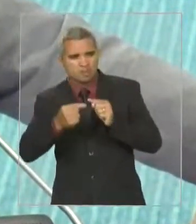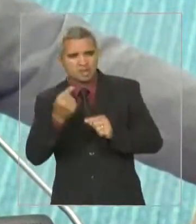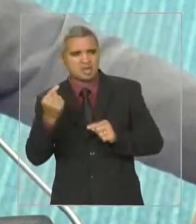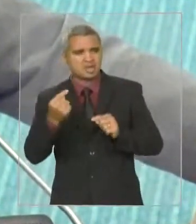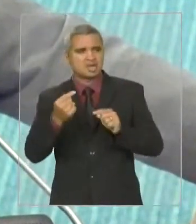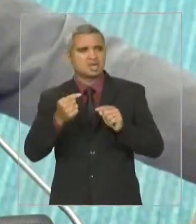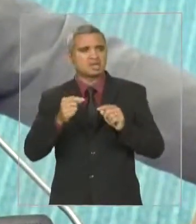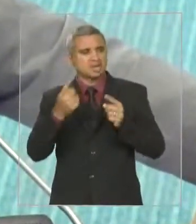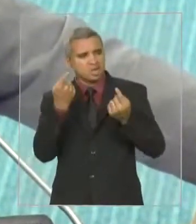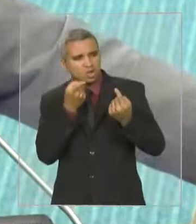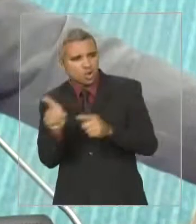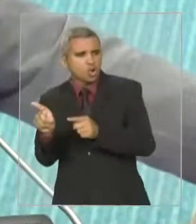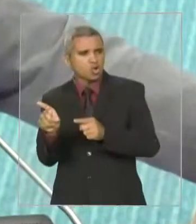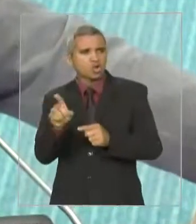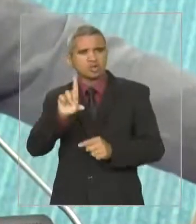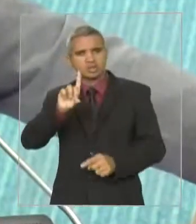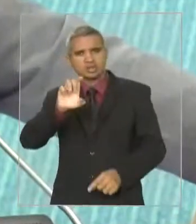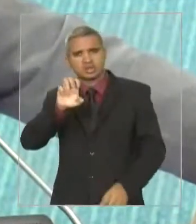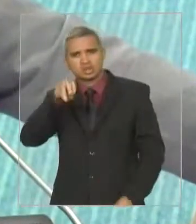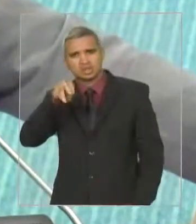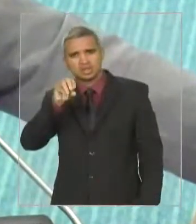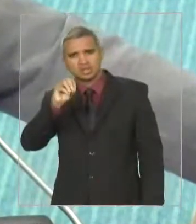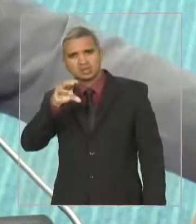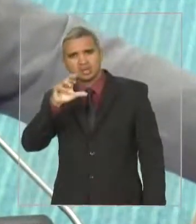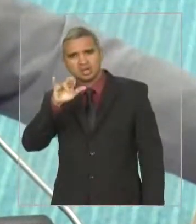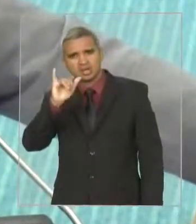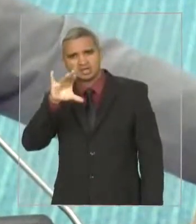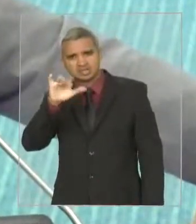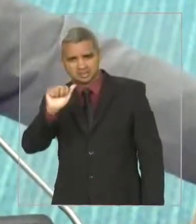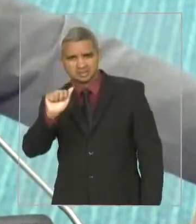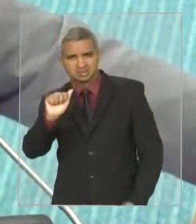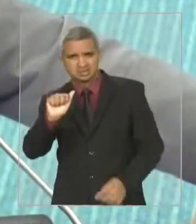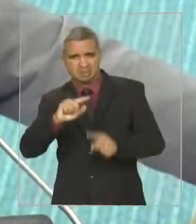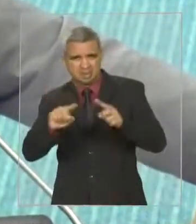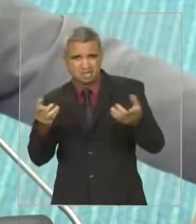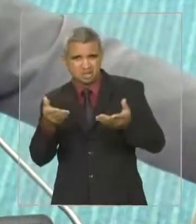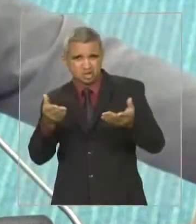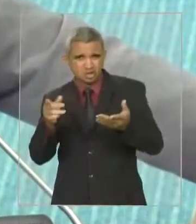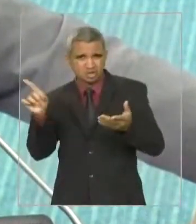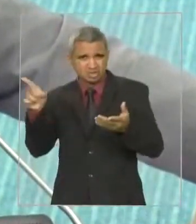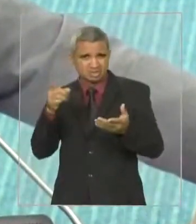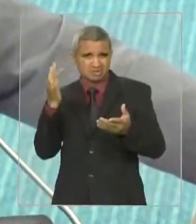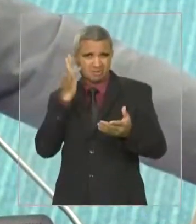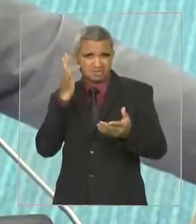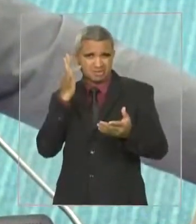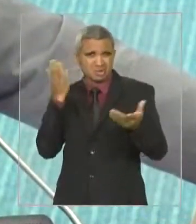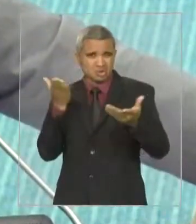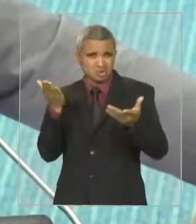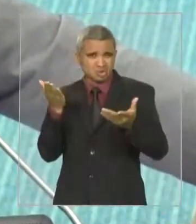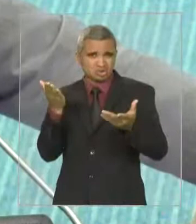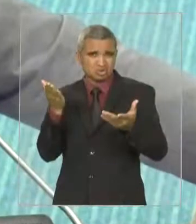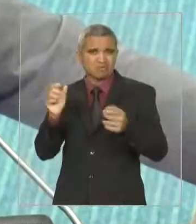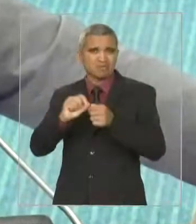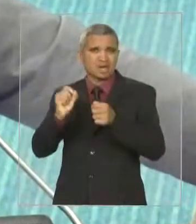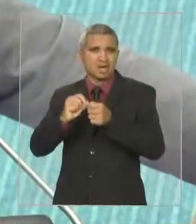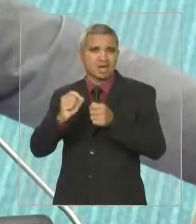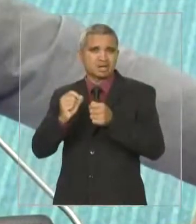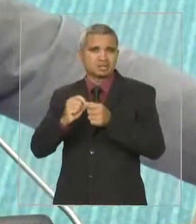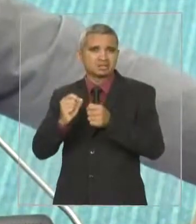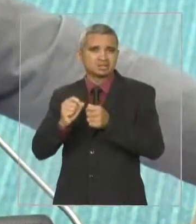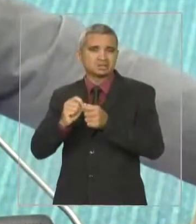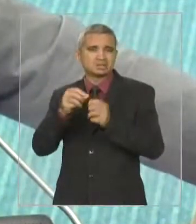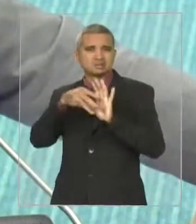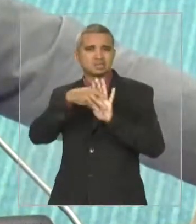contra a democracia. Quanta incoerência esse governador, né? E agora enche essa casa de